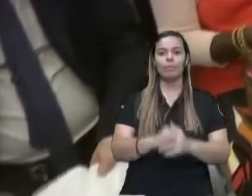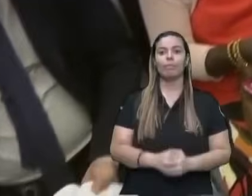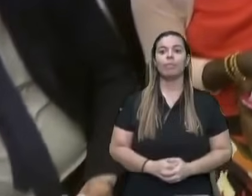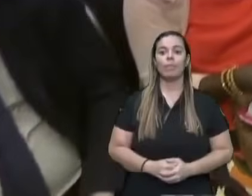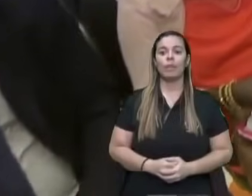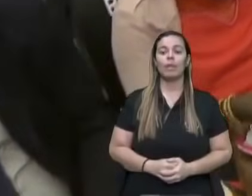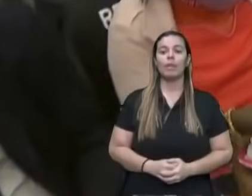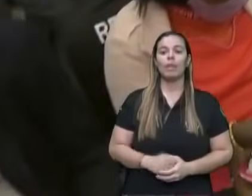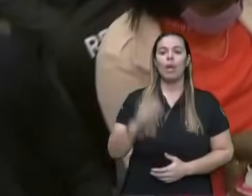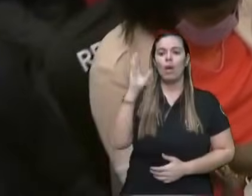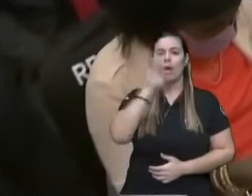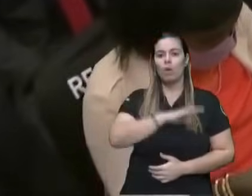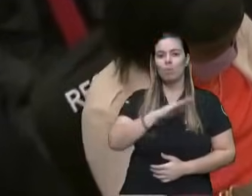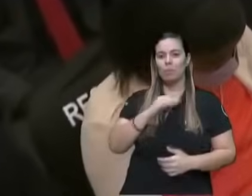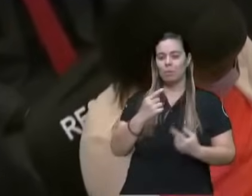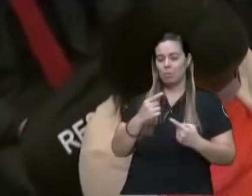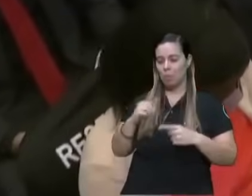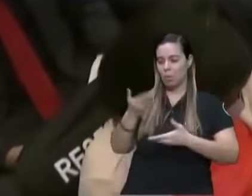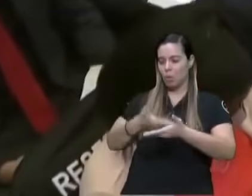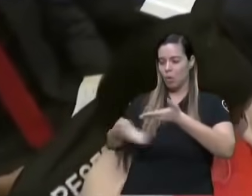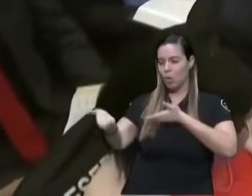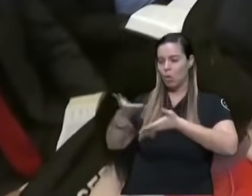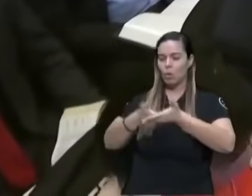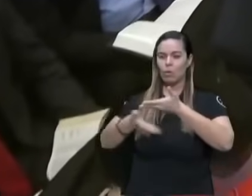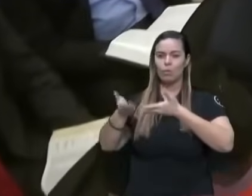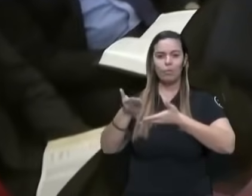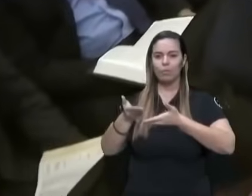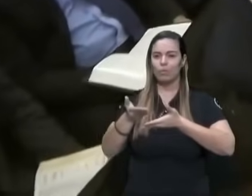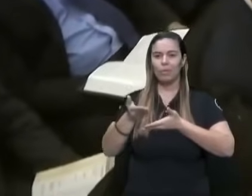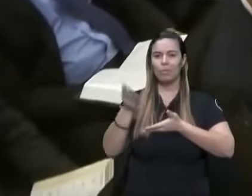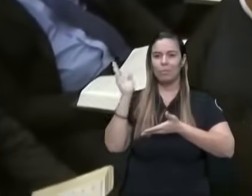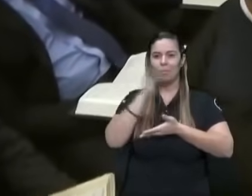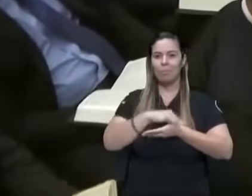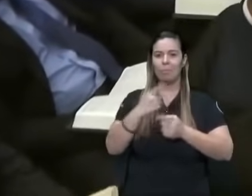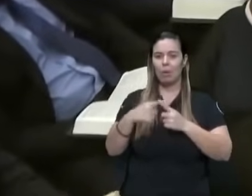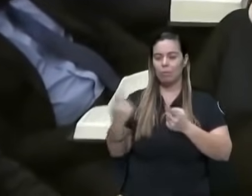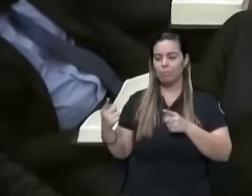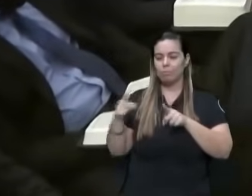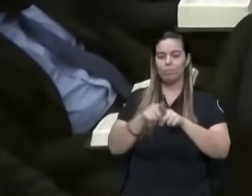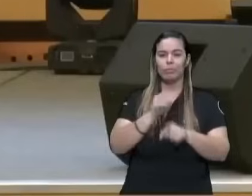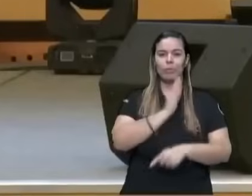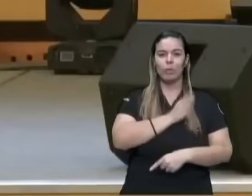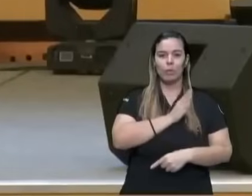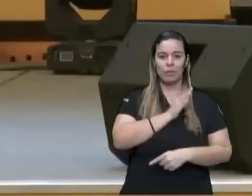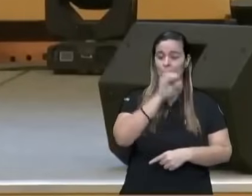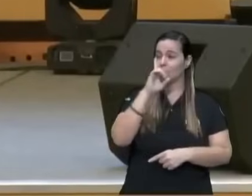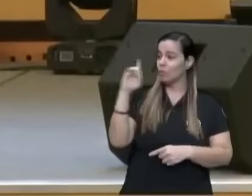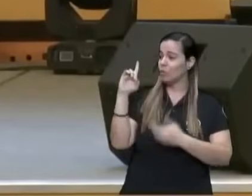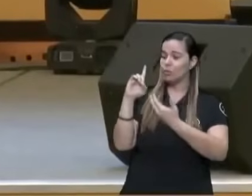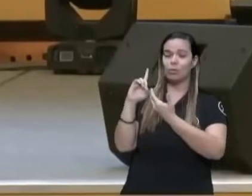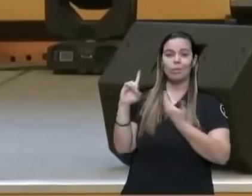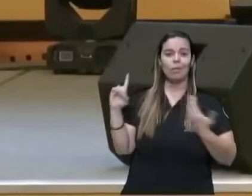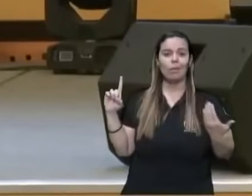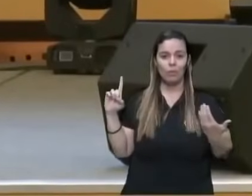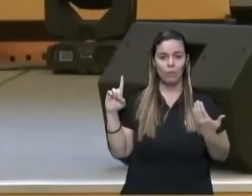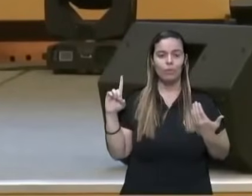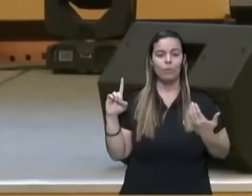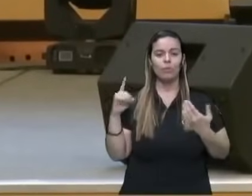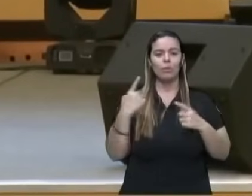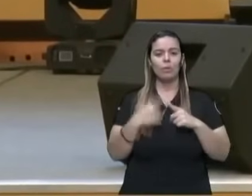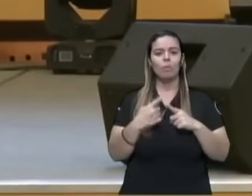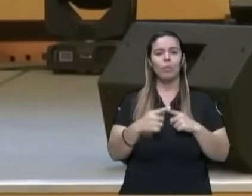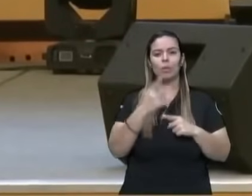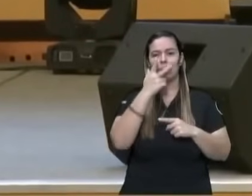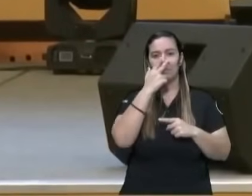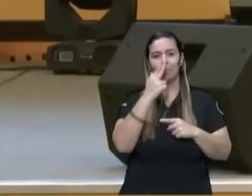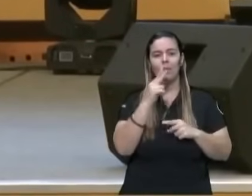maldito o homem que confia no homem e faz da carne o seu braço e aparta o seu coração do Senhor. Pois, porque será como